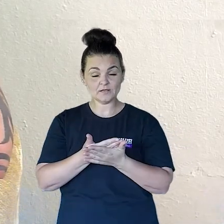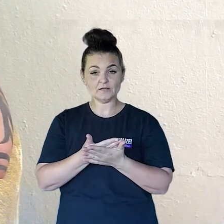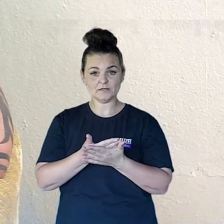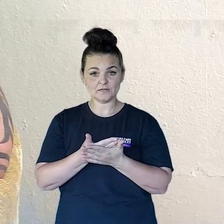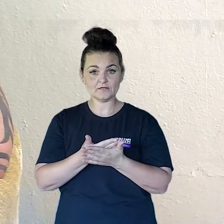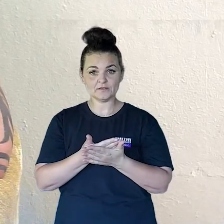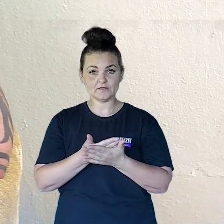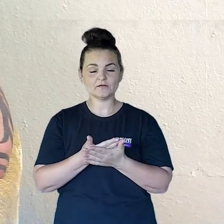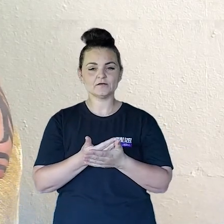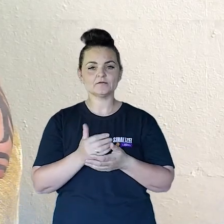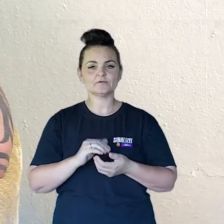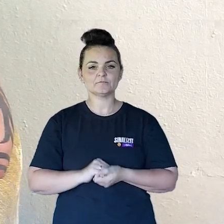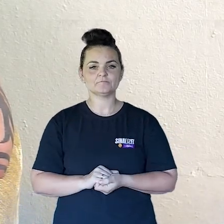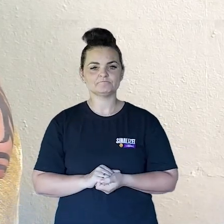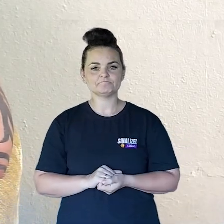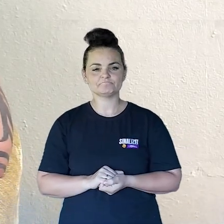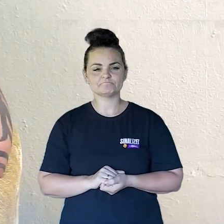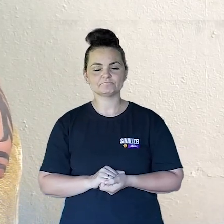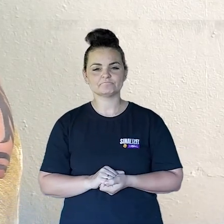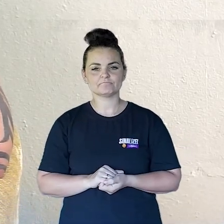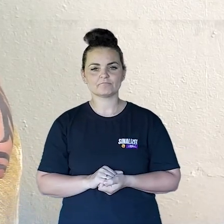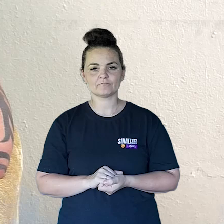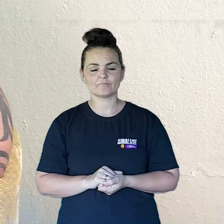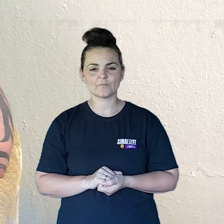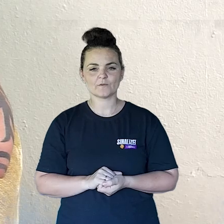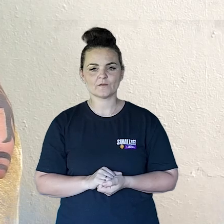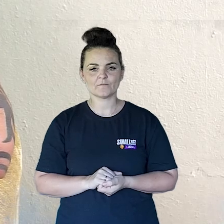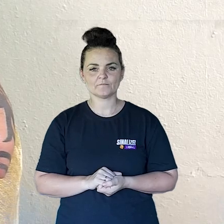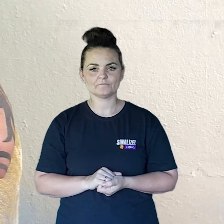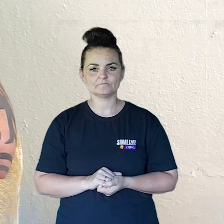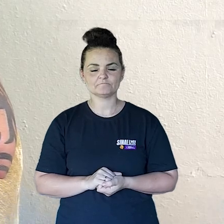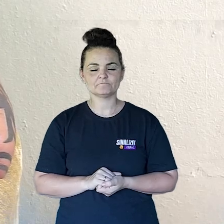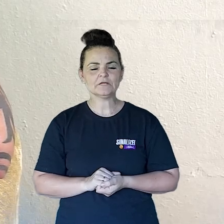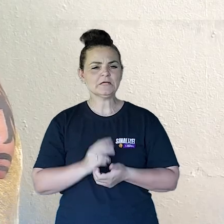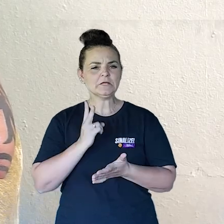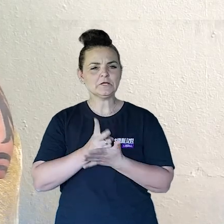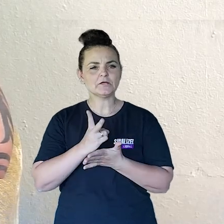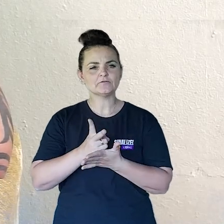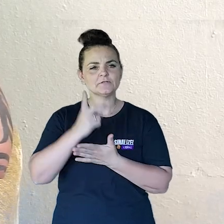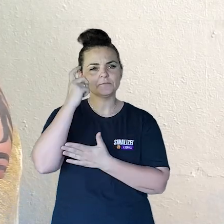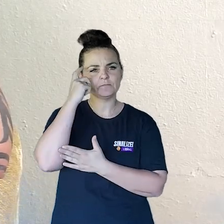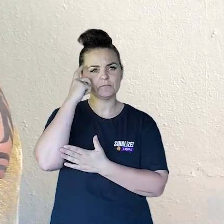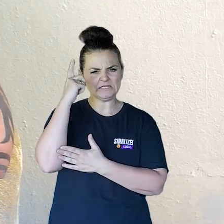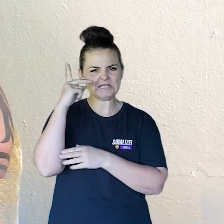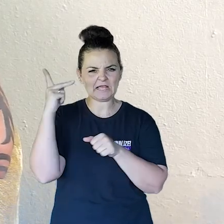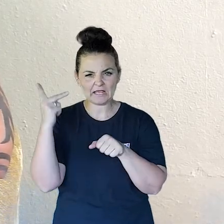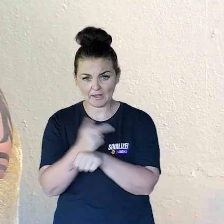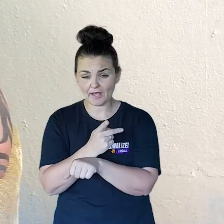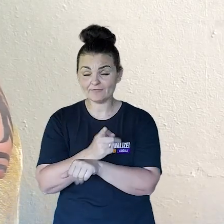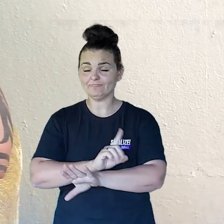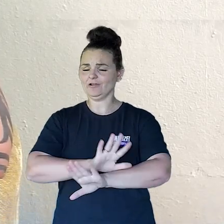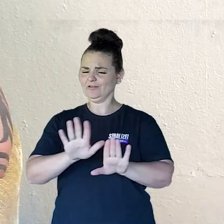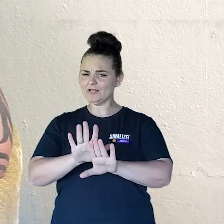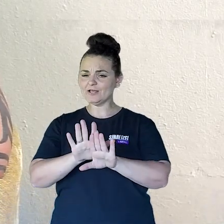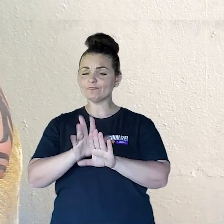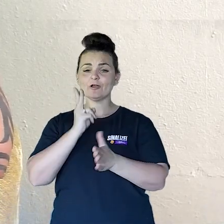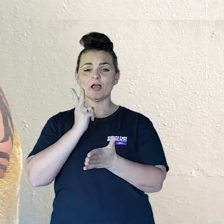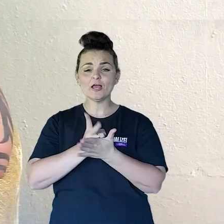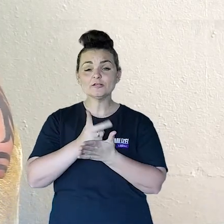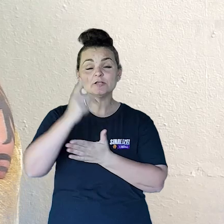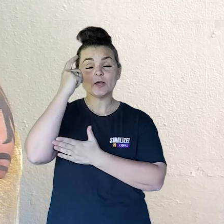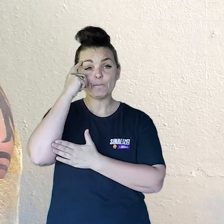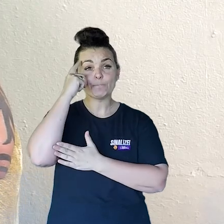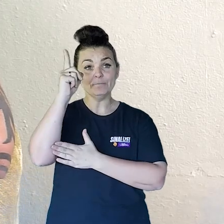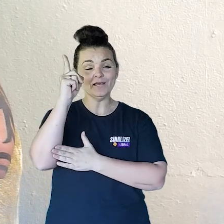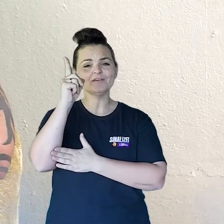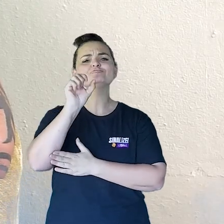fazendo, e eu nunca pensei se ia dar errado. Qualquer coisa que eu faço na minha vida é